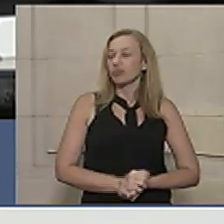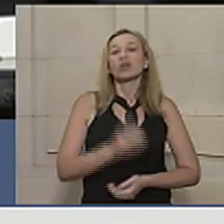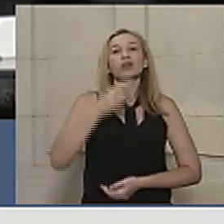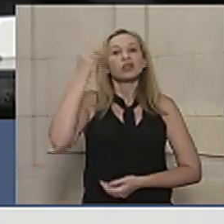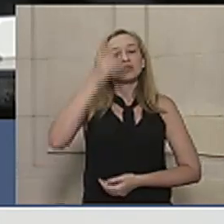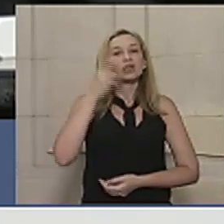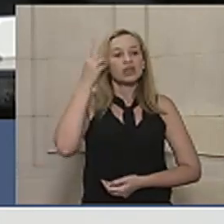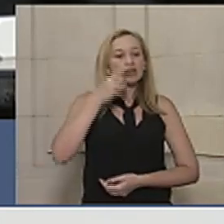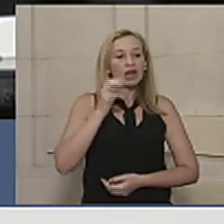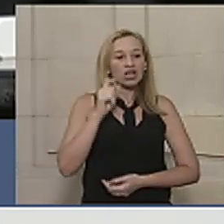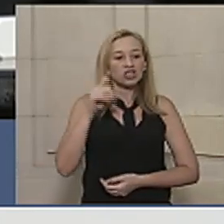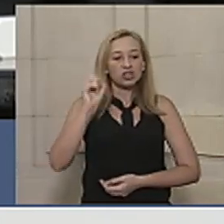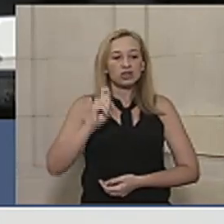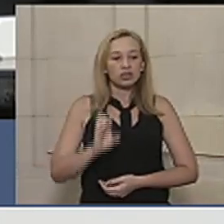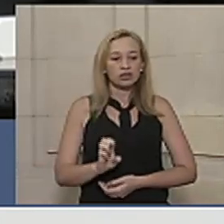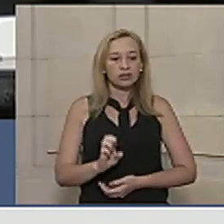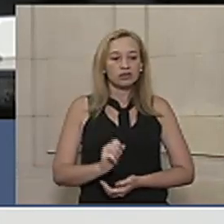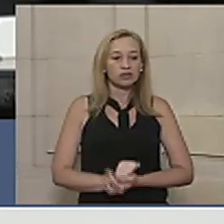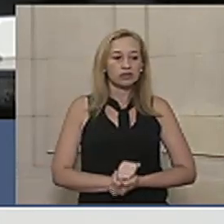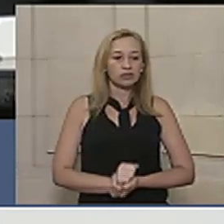Deputado Alexandre Knoploch.